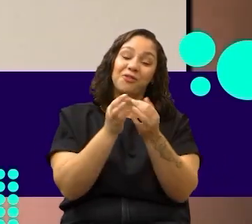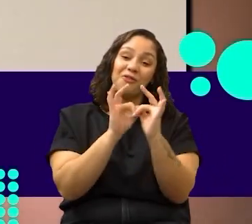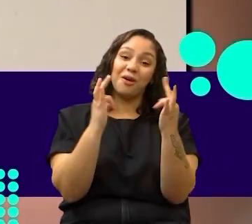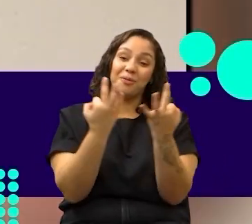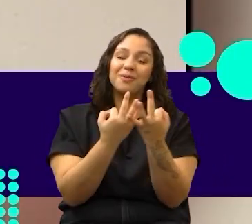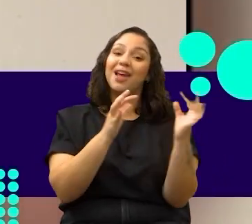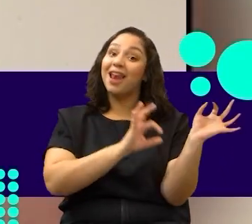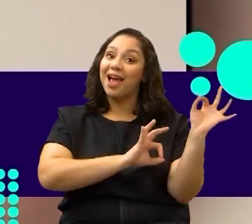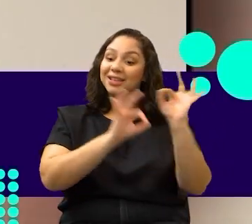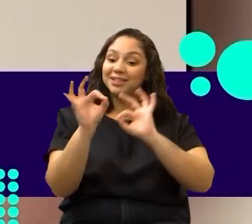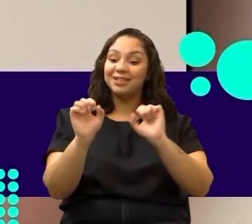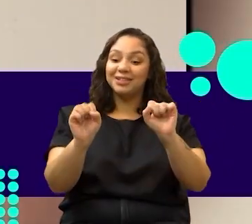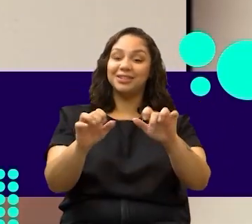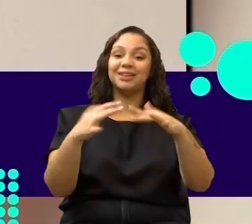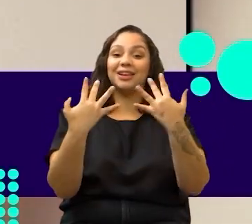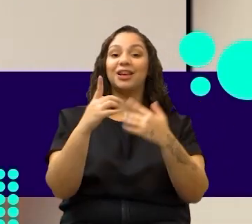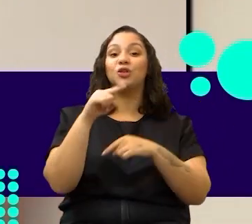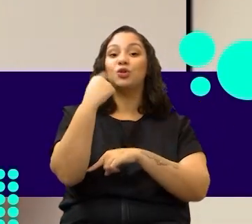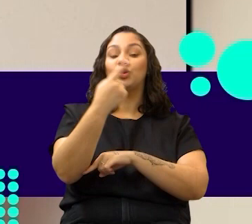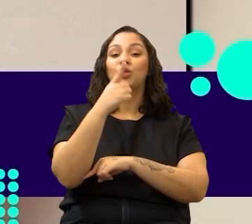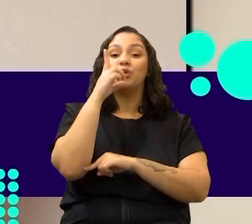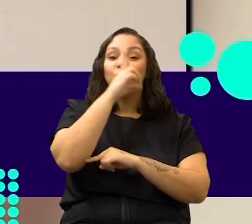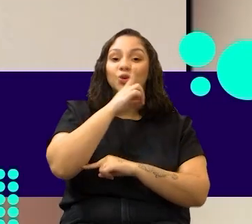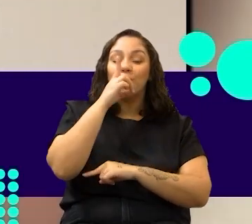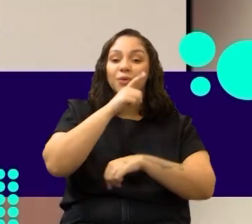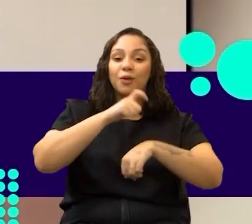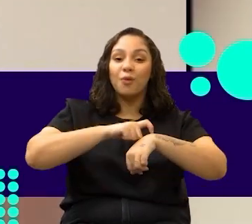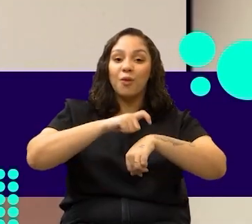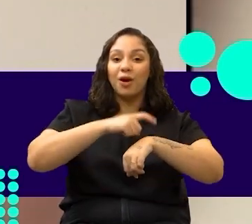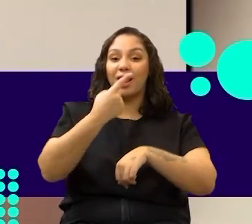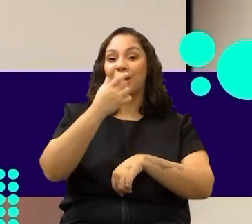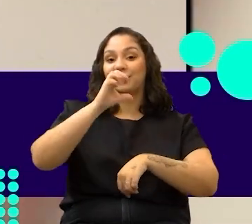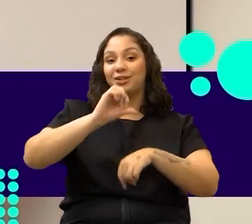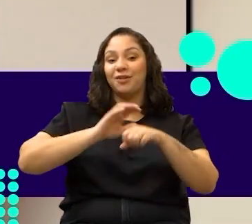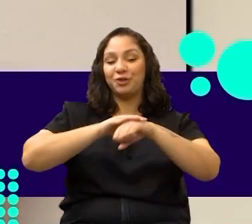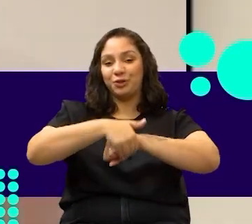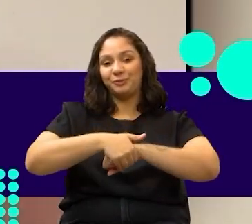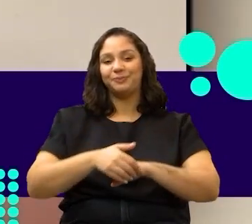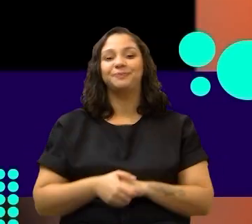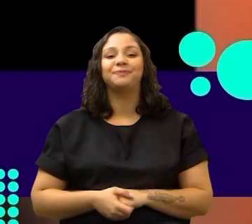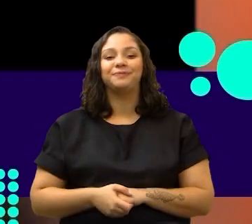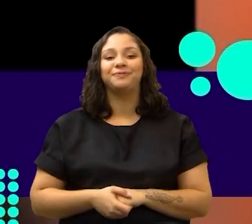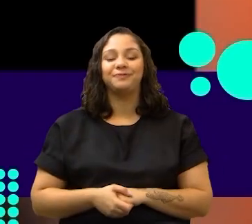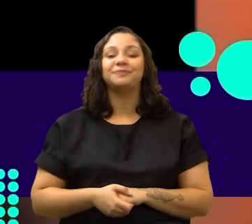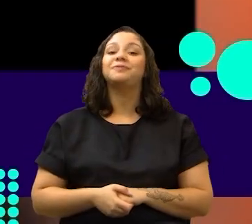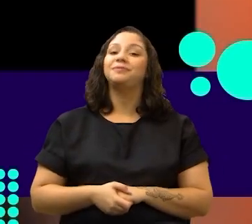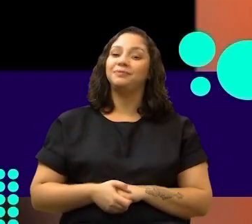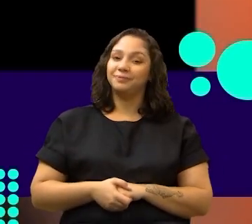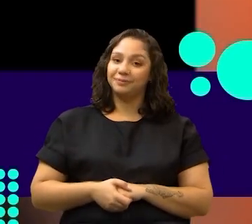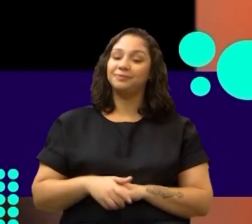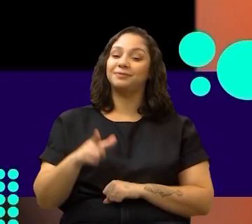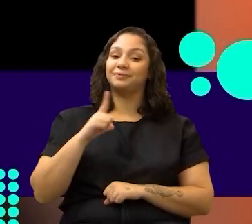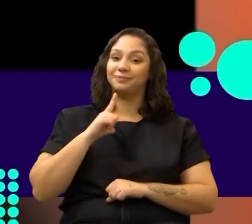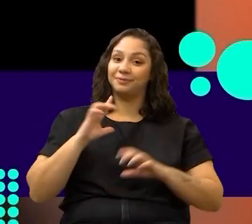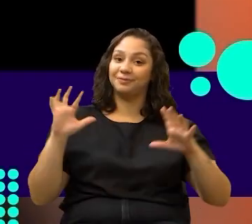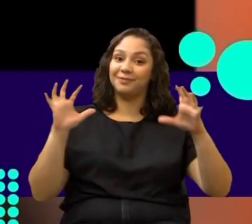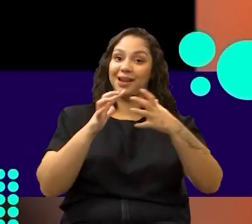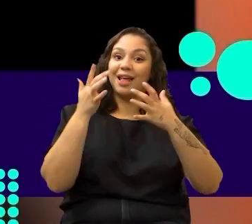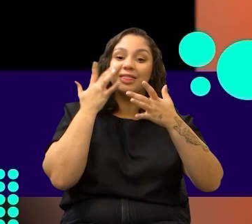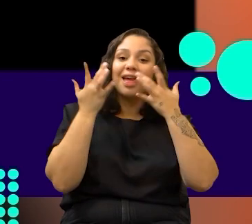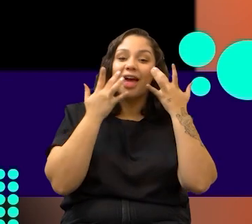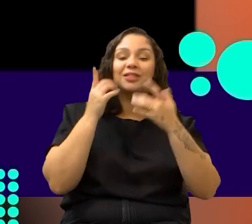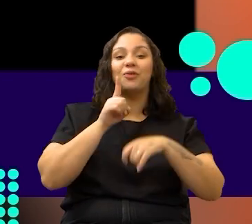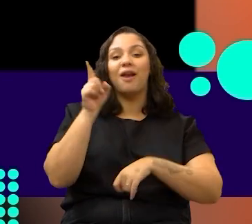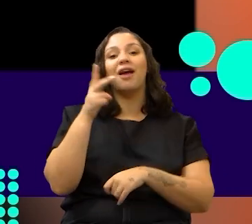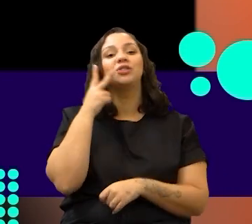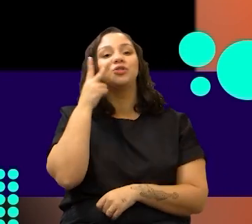venham nos assistir, venham nos prestigiar no próximo domingo, a partir das 19 horas da noite. A Companhia Manifesto de Vinhedo traz